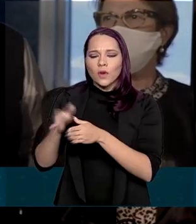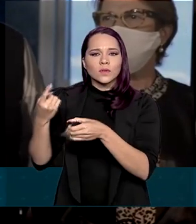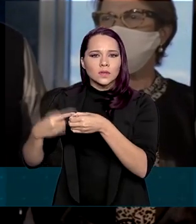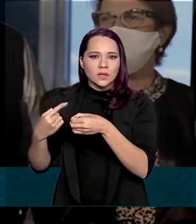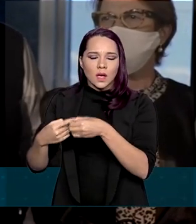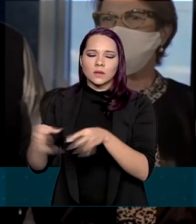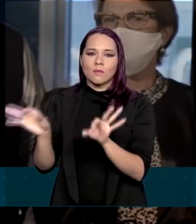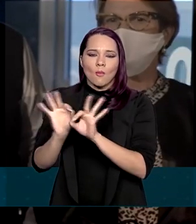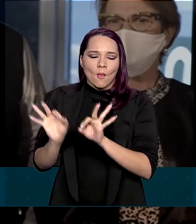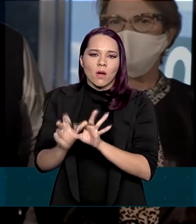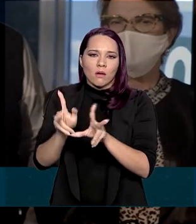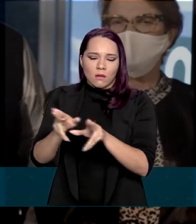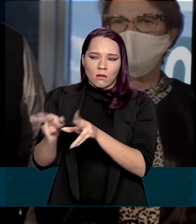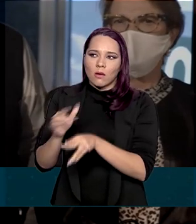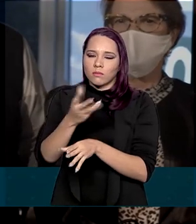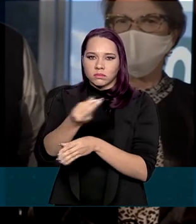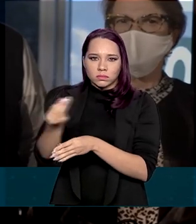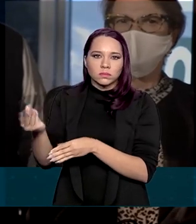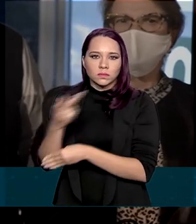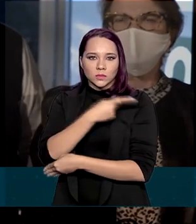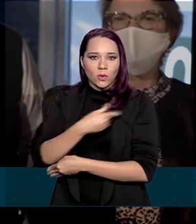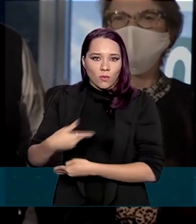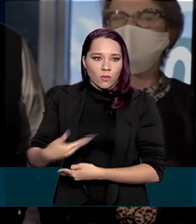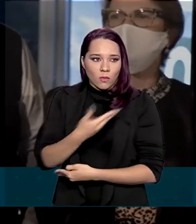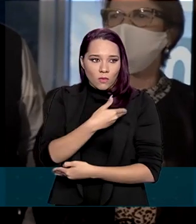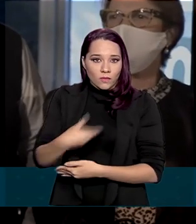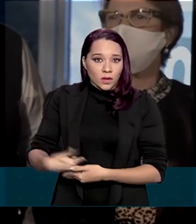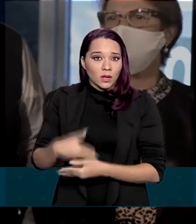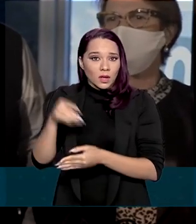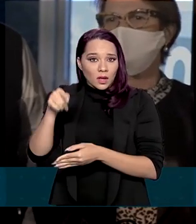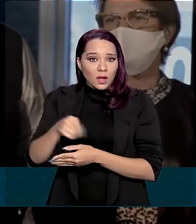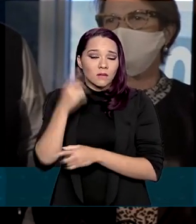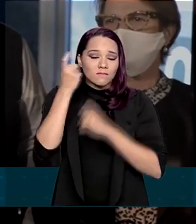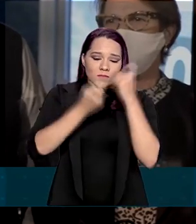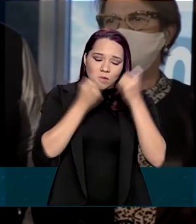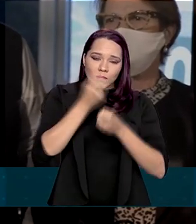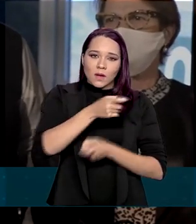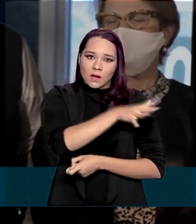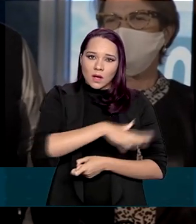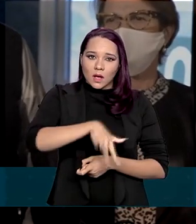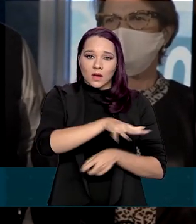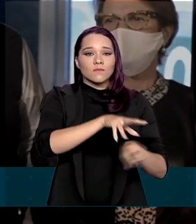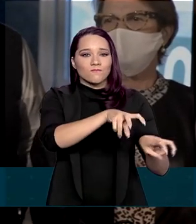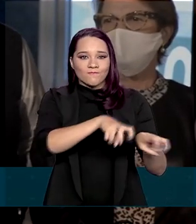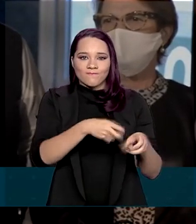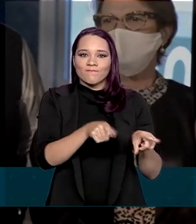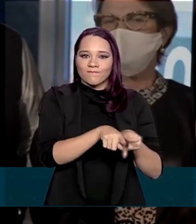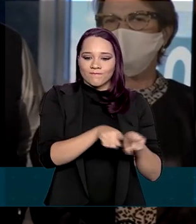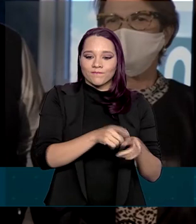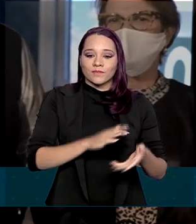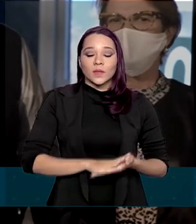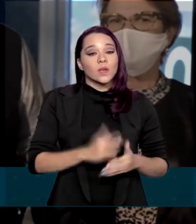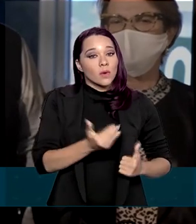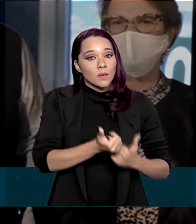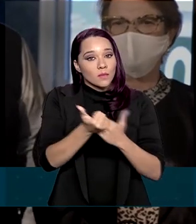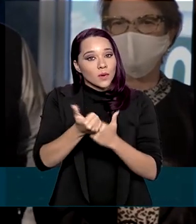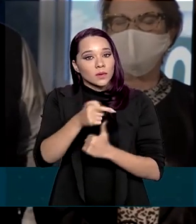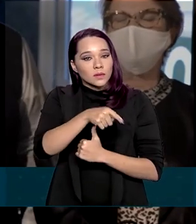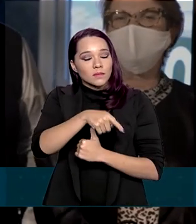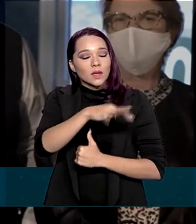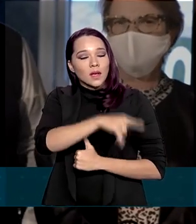como muitos governos eu já vi passar. Ele é um governo que está preocupado com o campo e com apoio aos pequenos